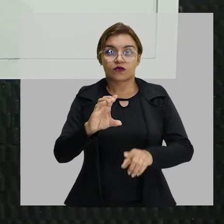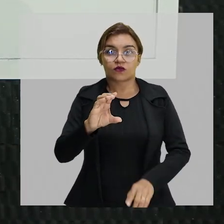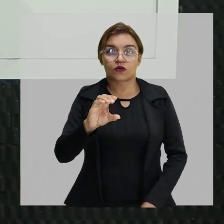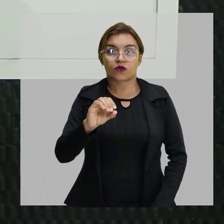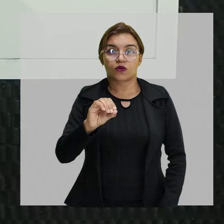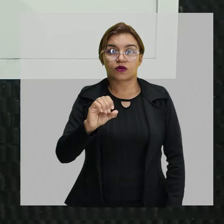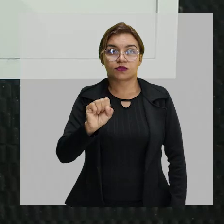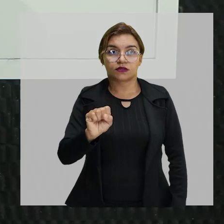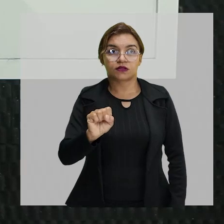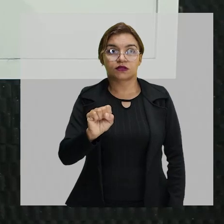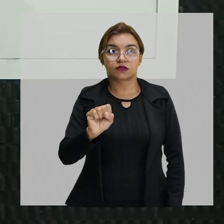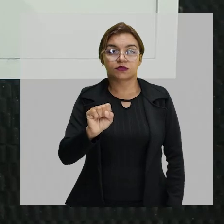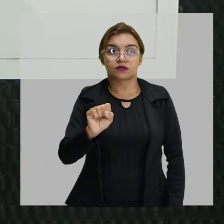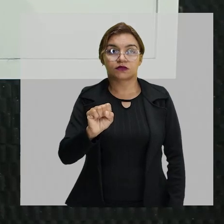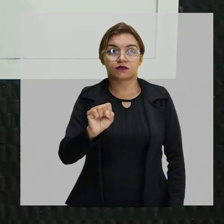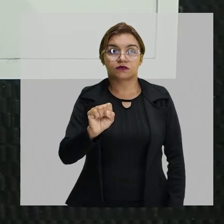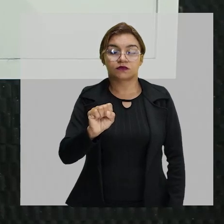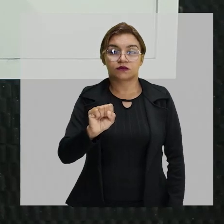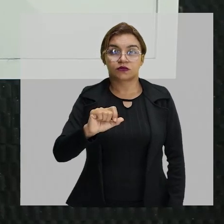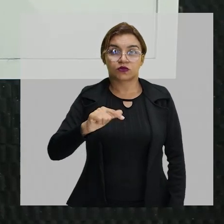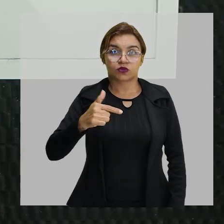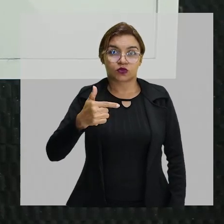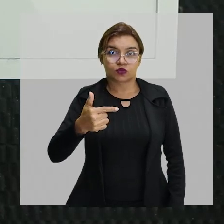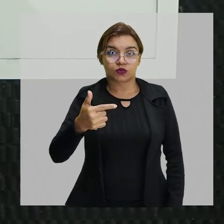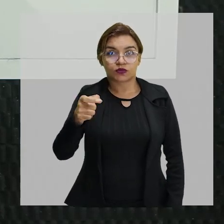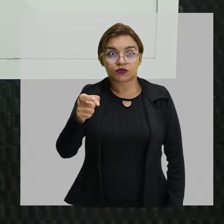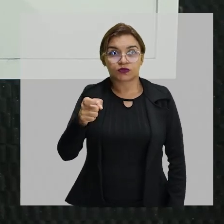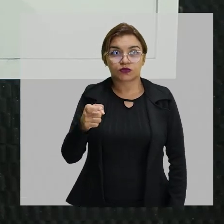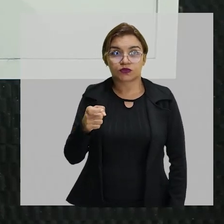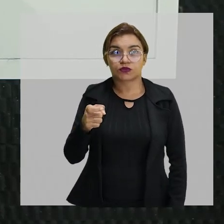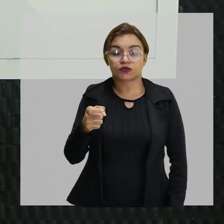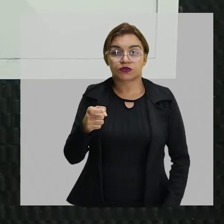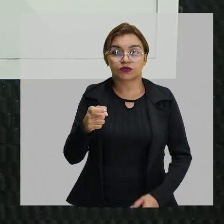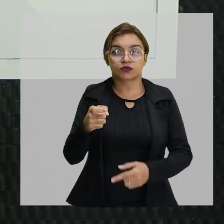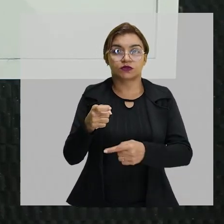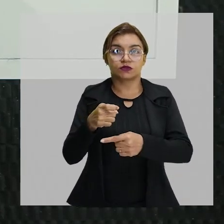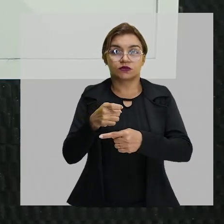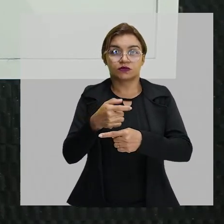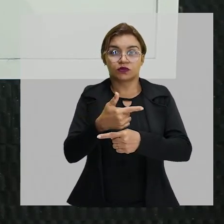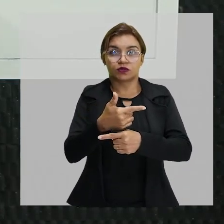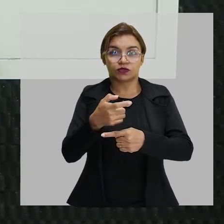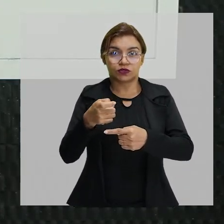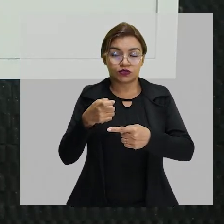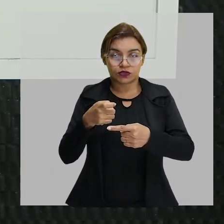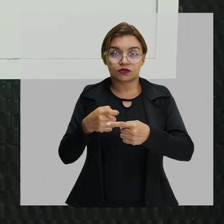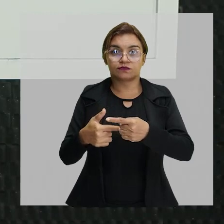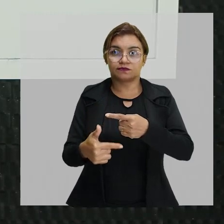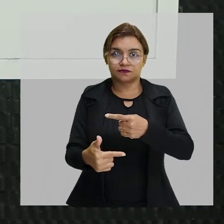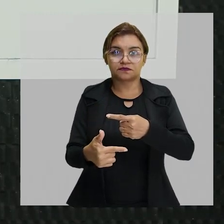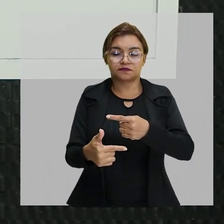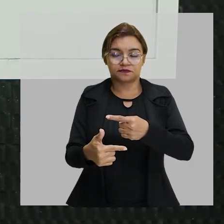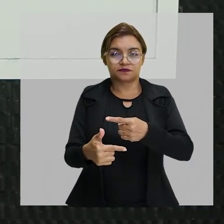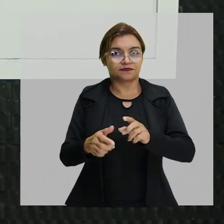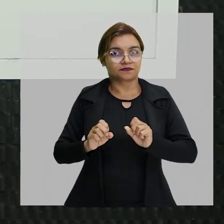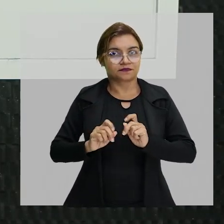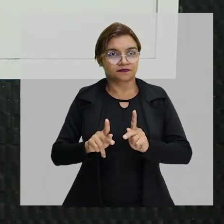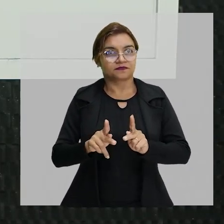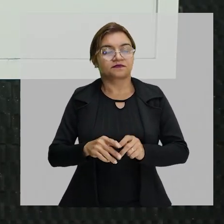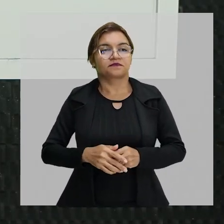cosseno de 2x dividido por 2.